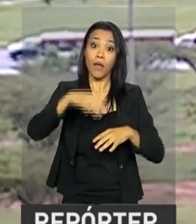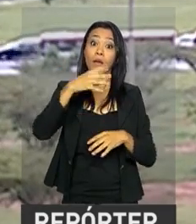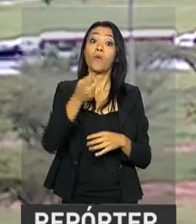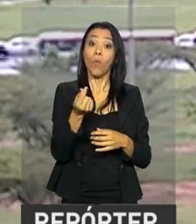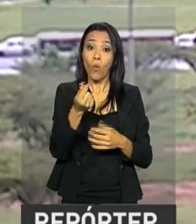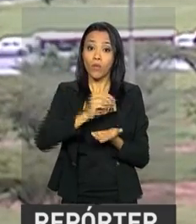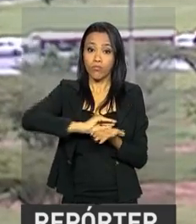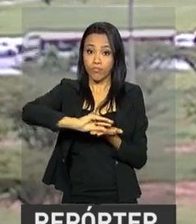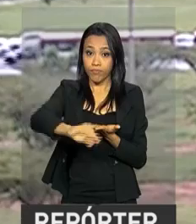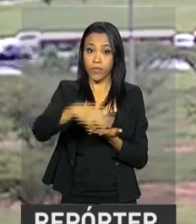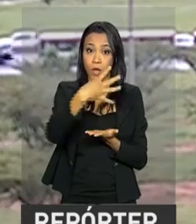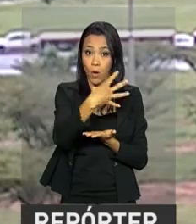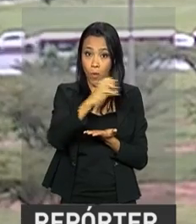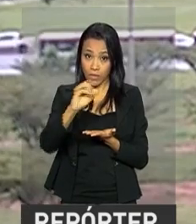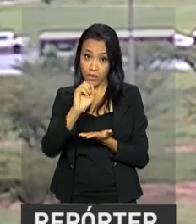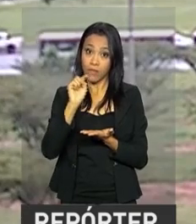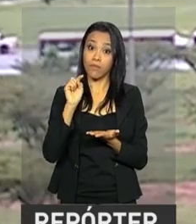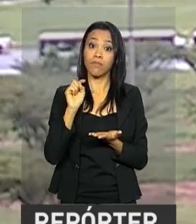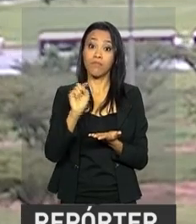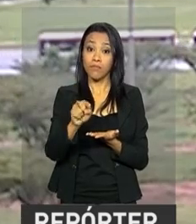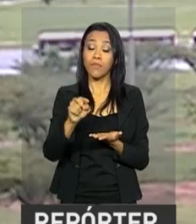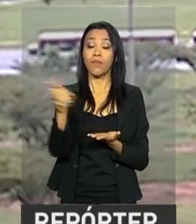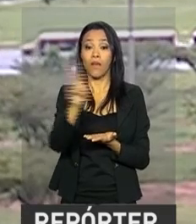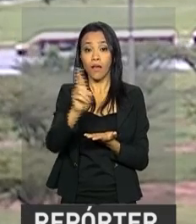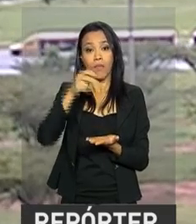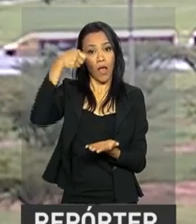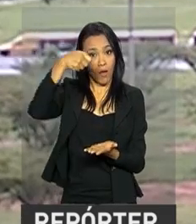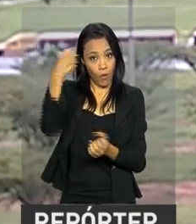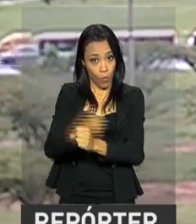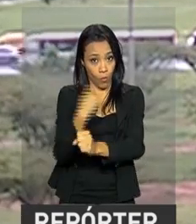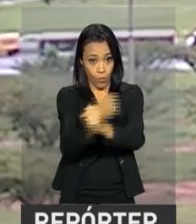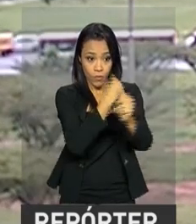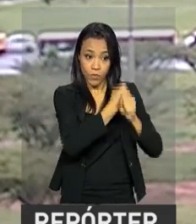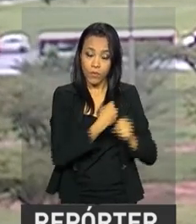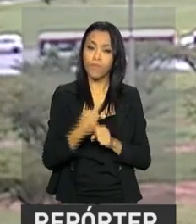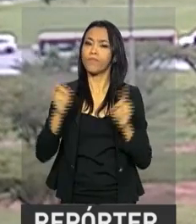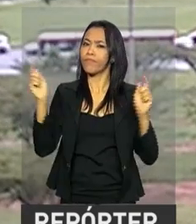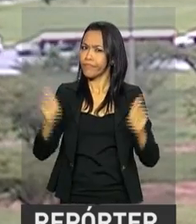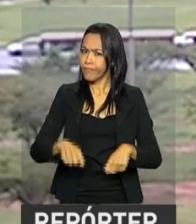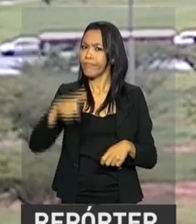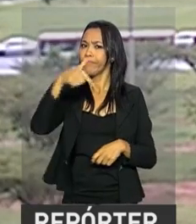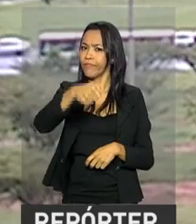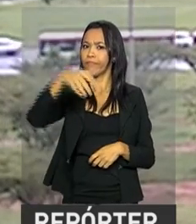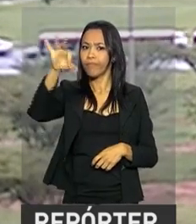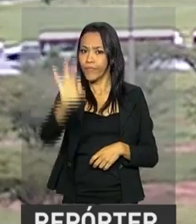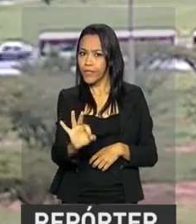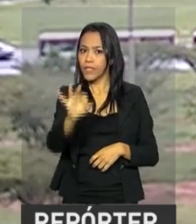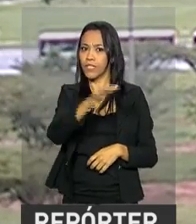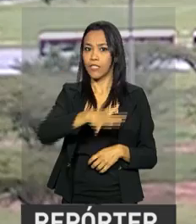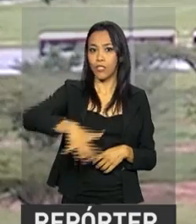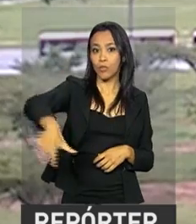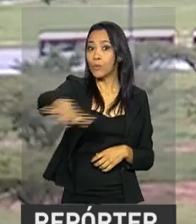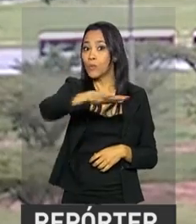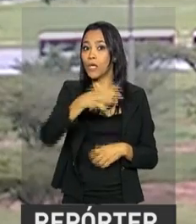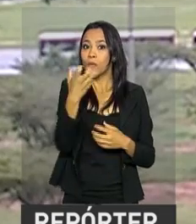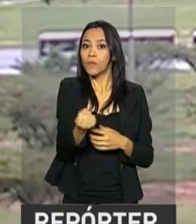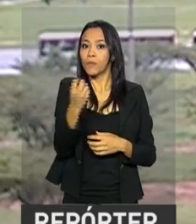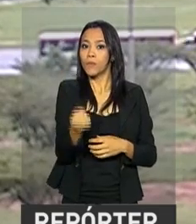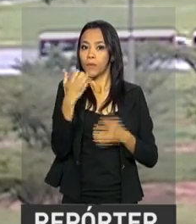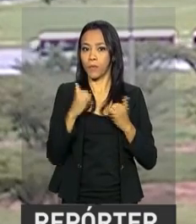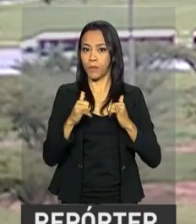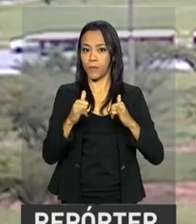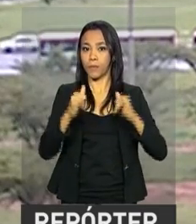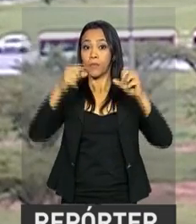reais na construção dessa usina e é capaz de abastecer as 7% de tudo aquilo que é consumido no